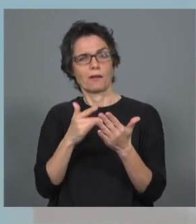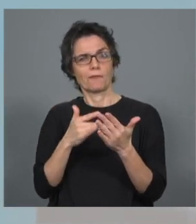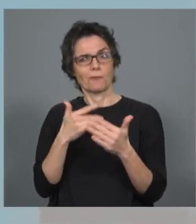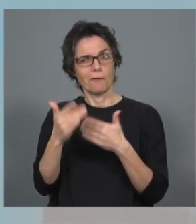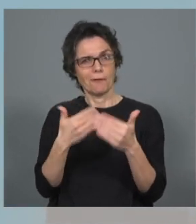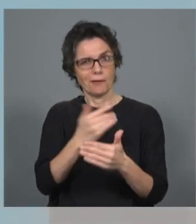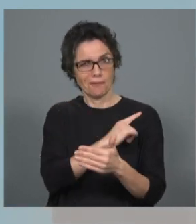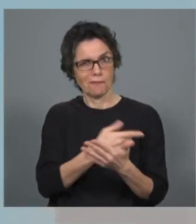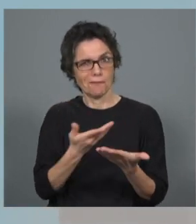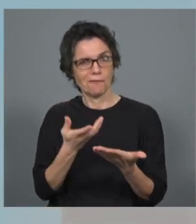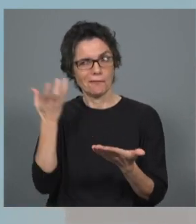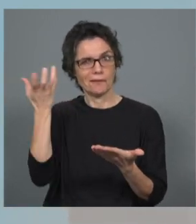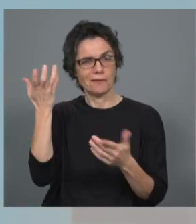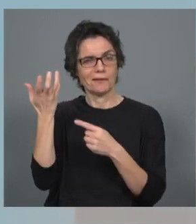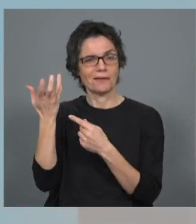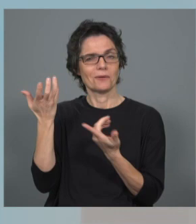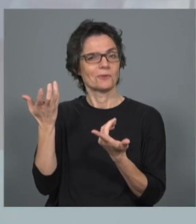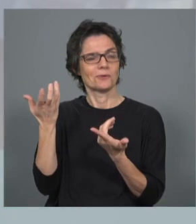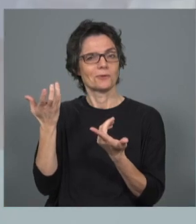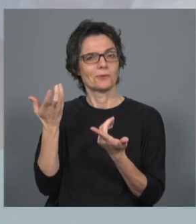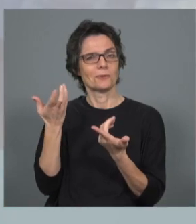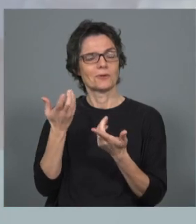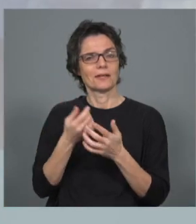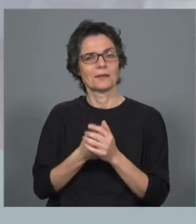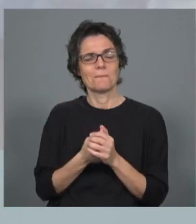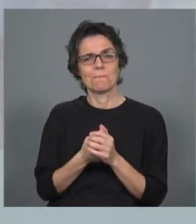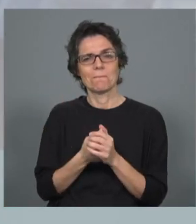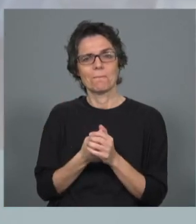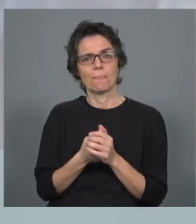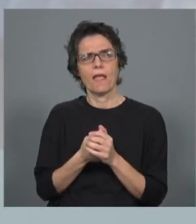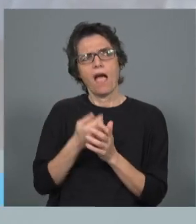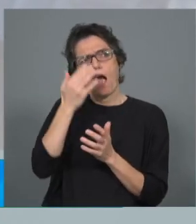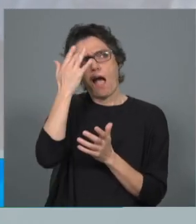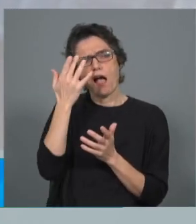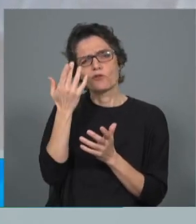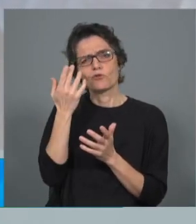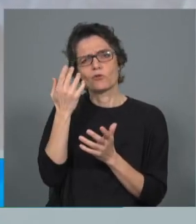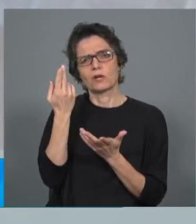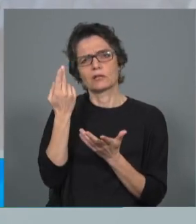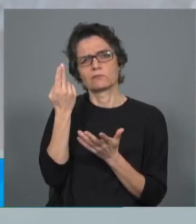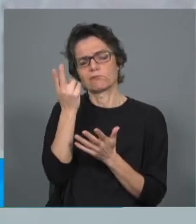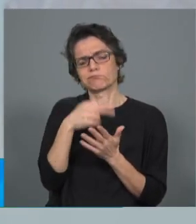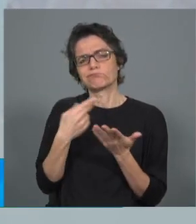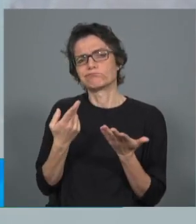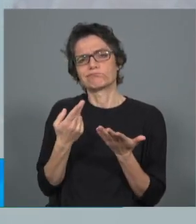da literatura para transformar os nossos dias, na sua opinião? Não me parece que a literatura, em primeiro lugar, que